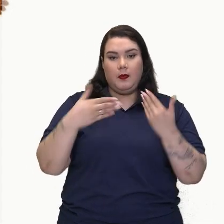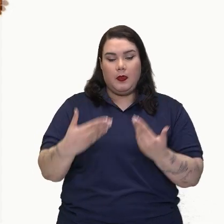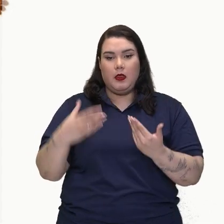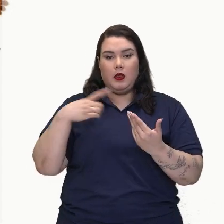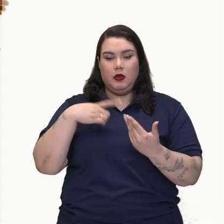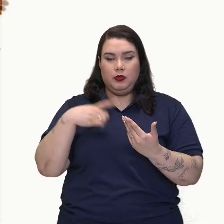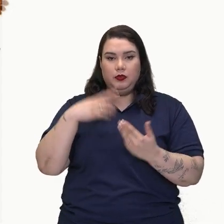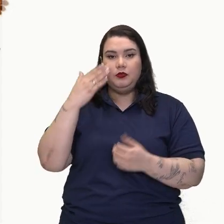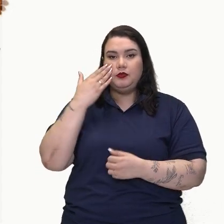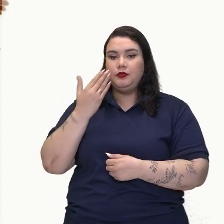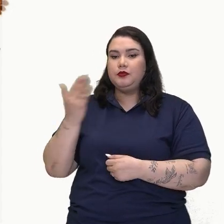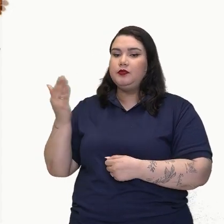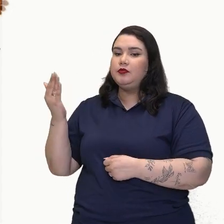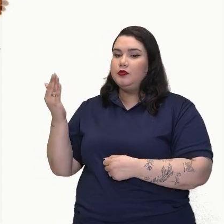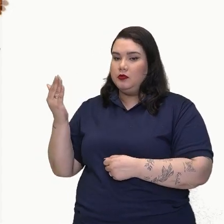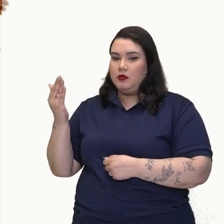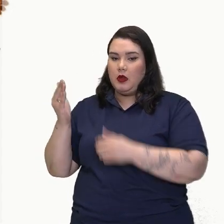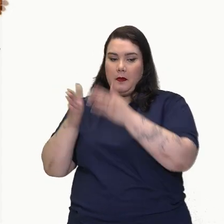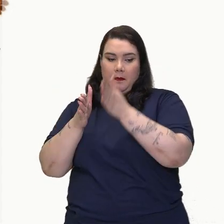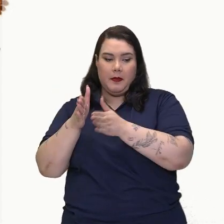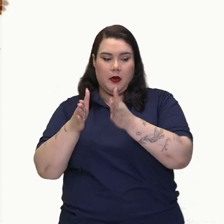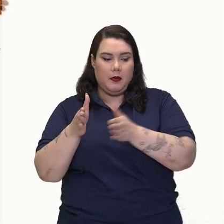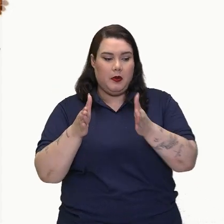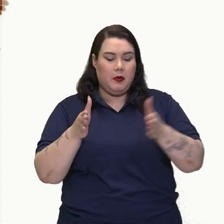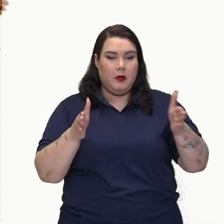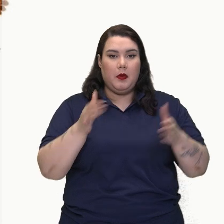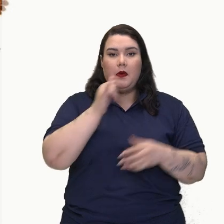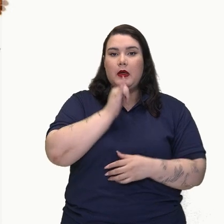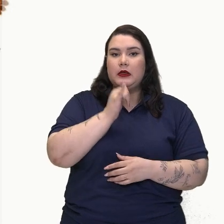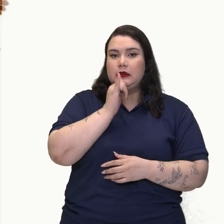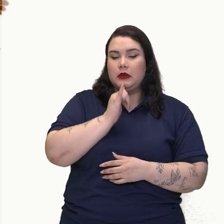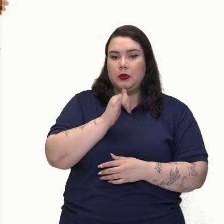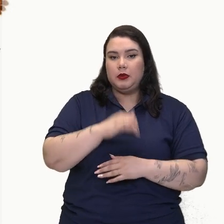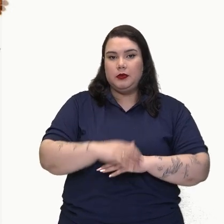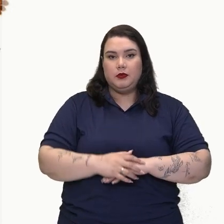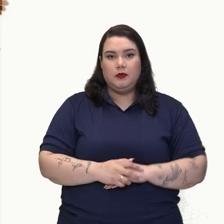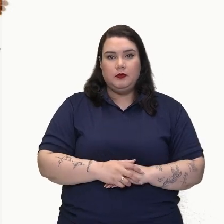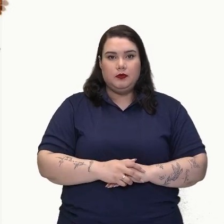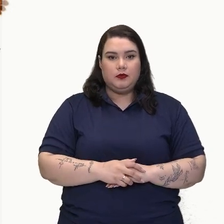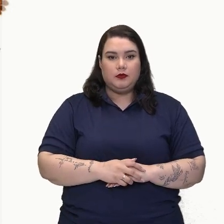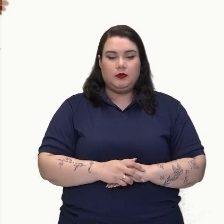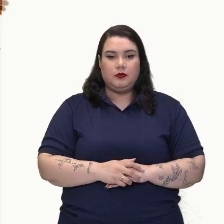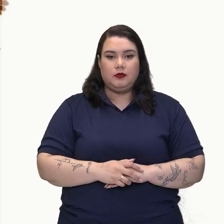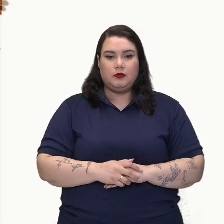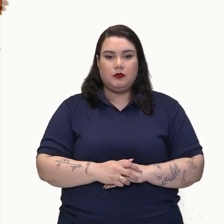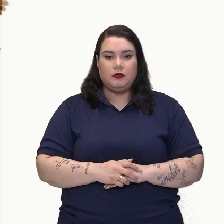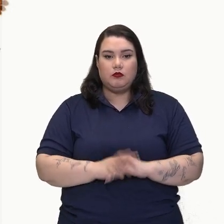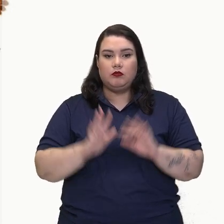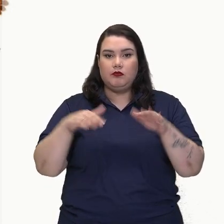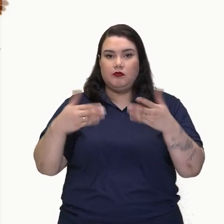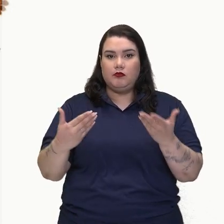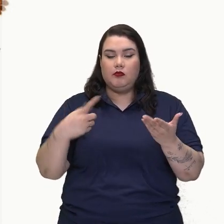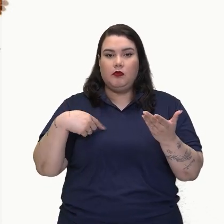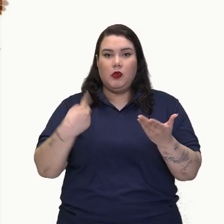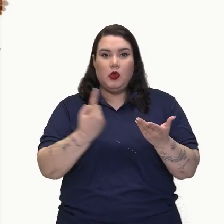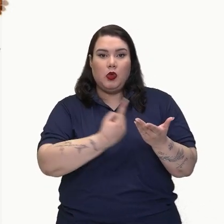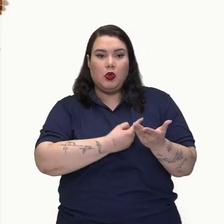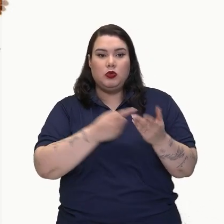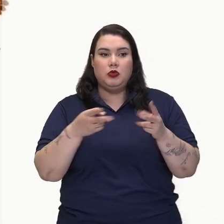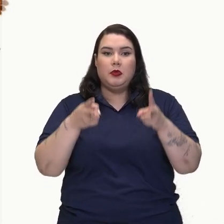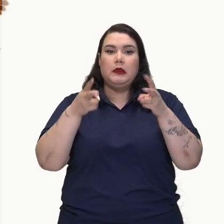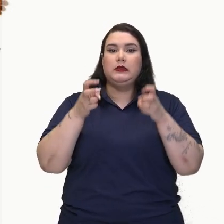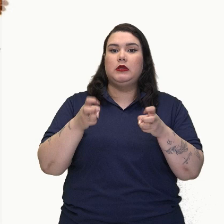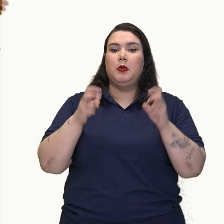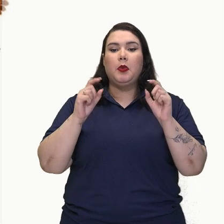e consumidores nesse exemplo de cadeia alimentar. E aí, a gente vai observar, né,